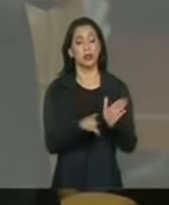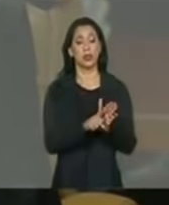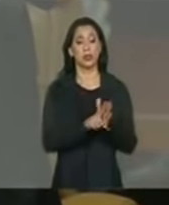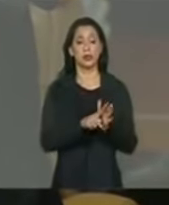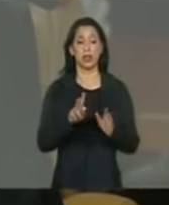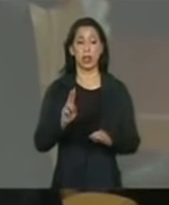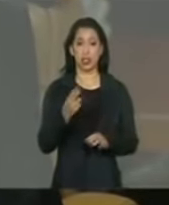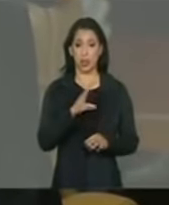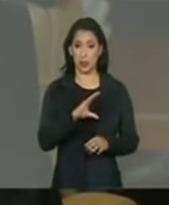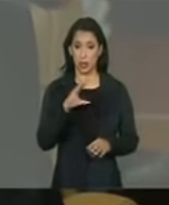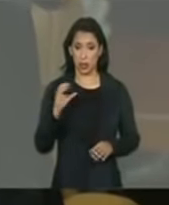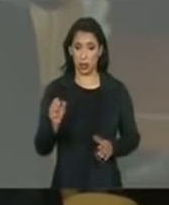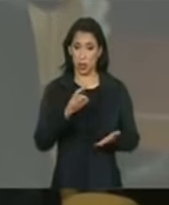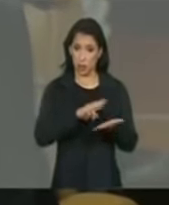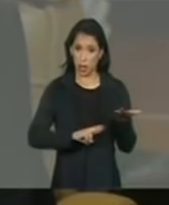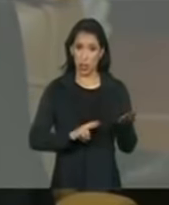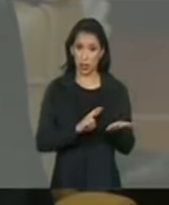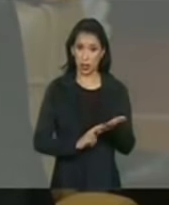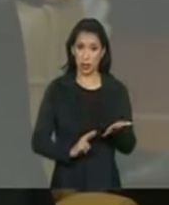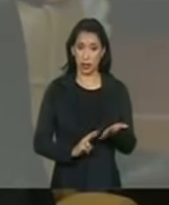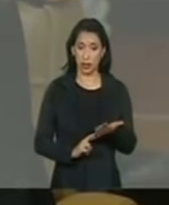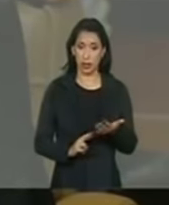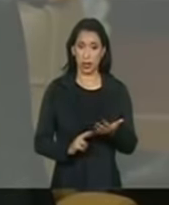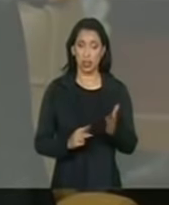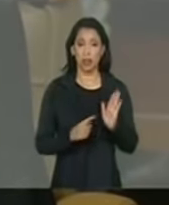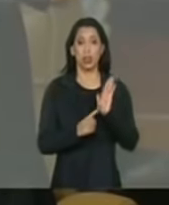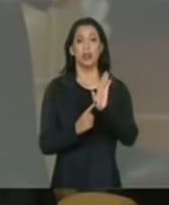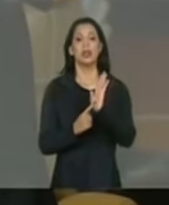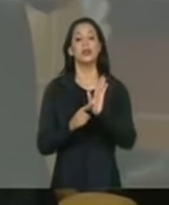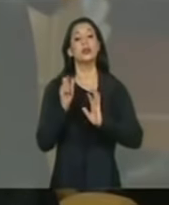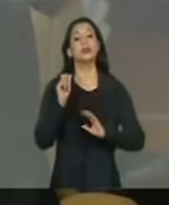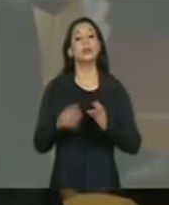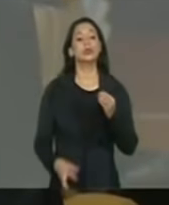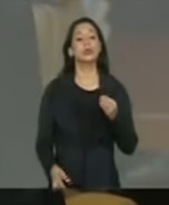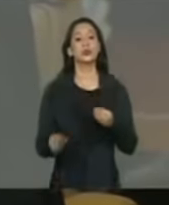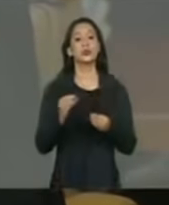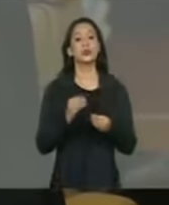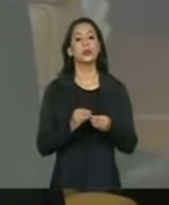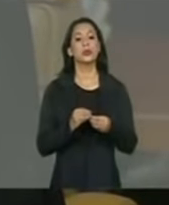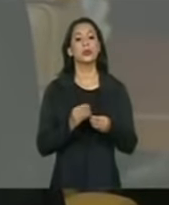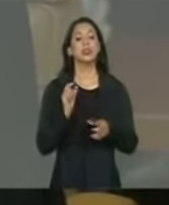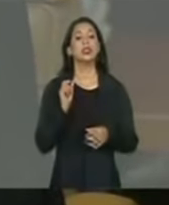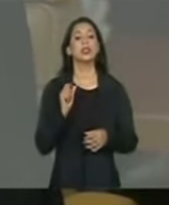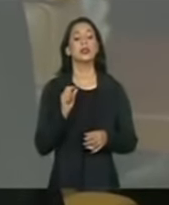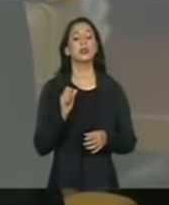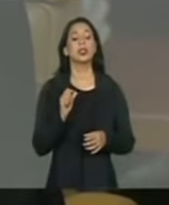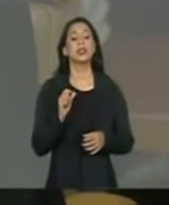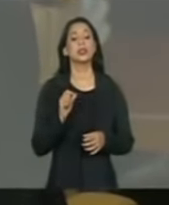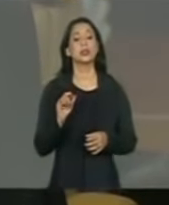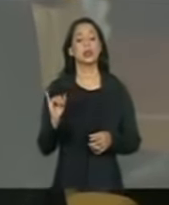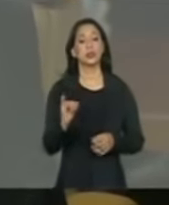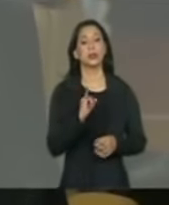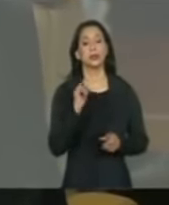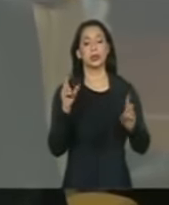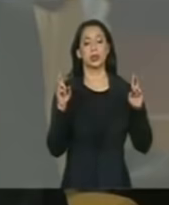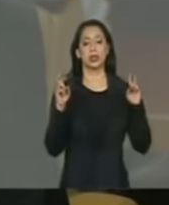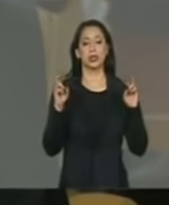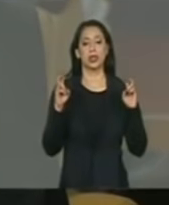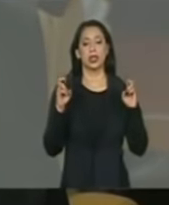nesta corte e transcrevo no ponto uma ementa que me parece pertinente aspas